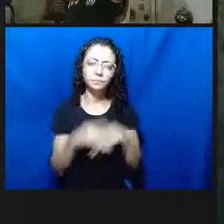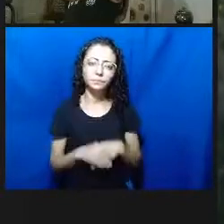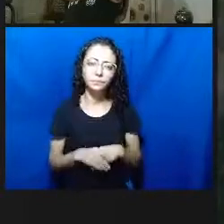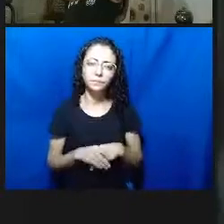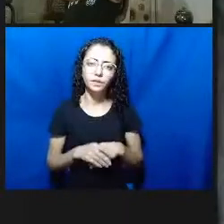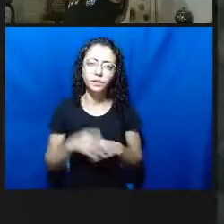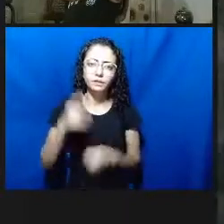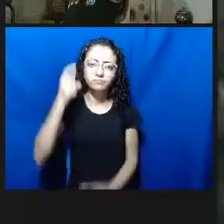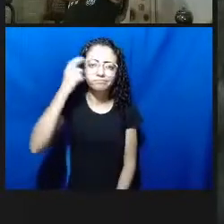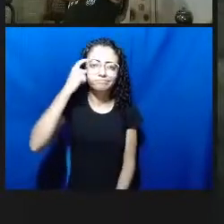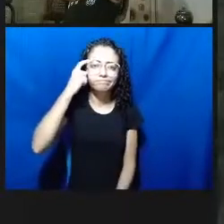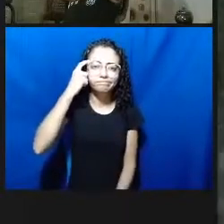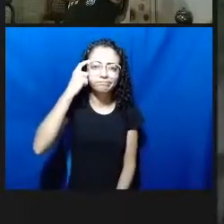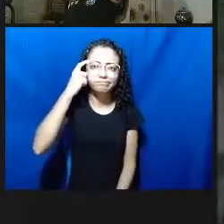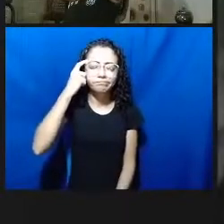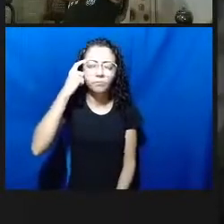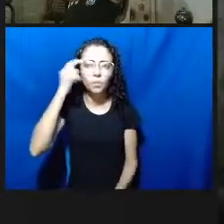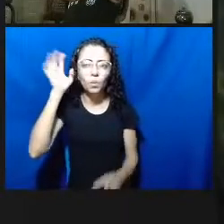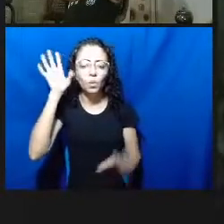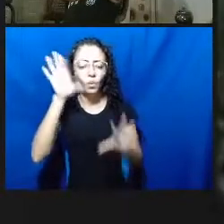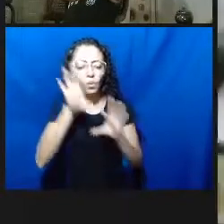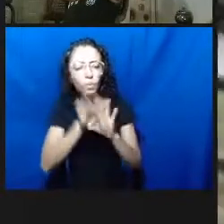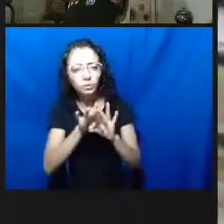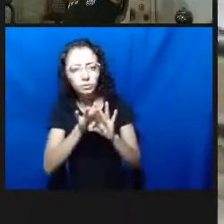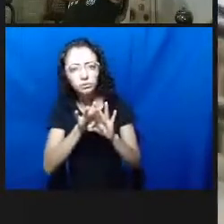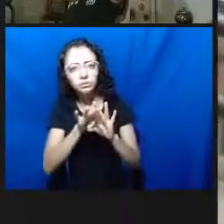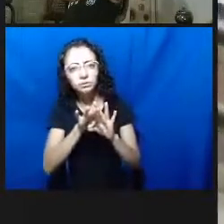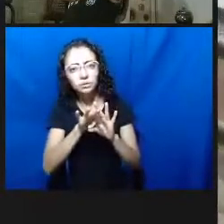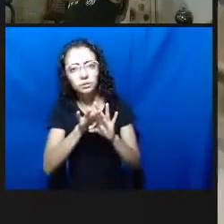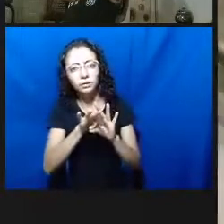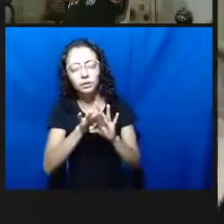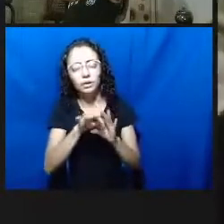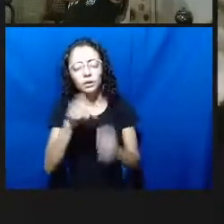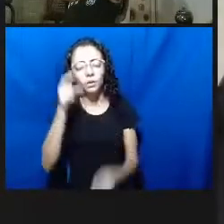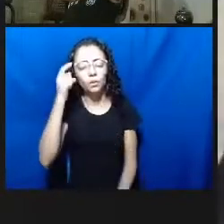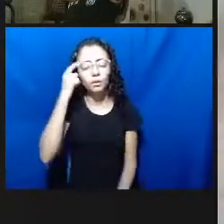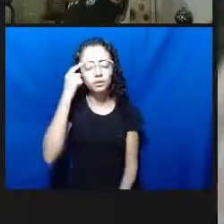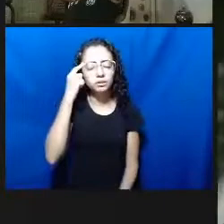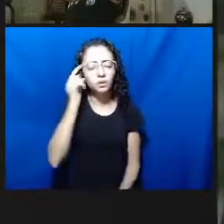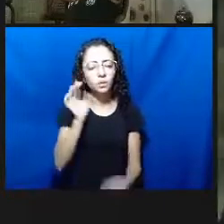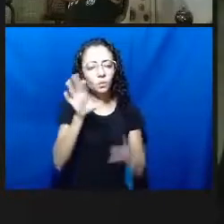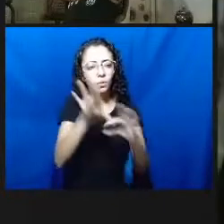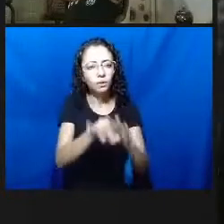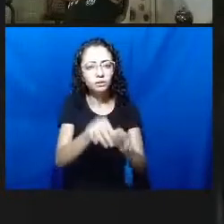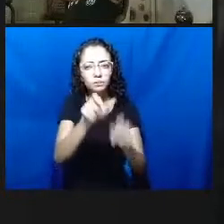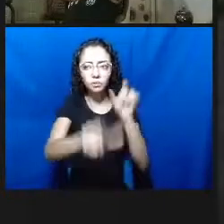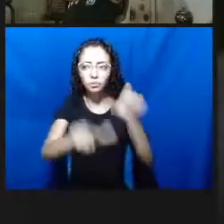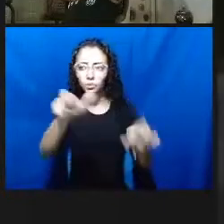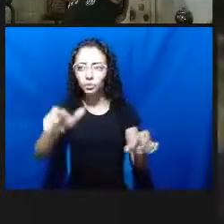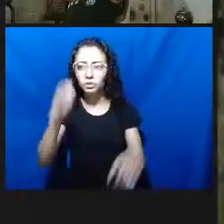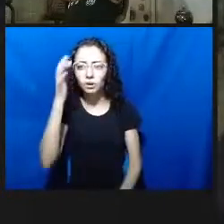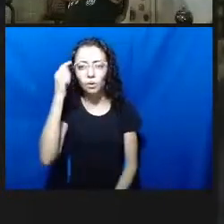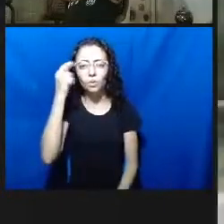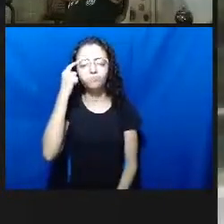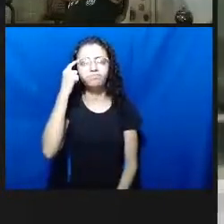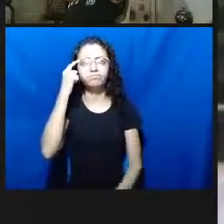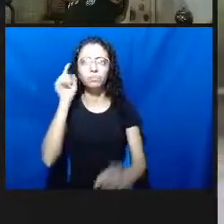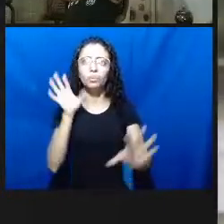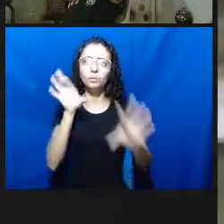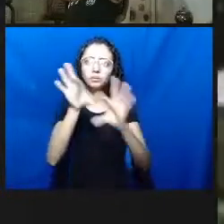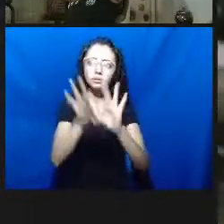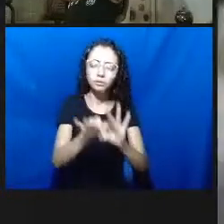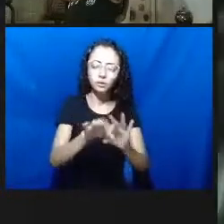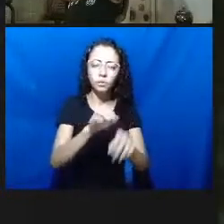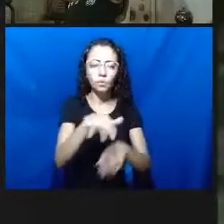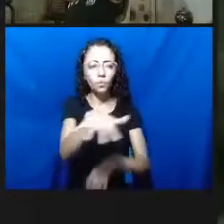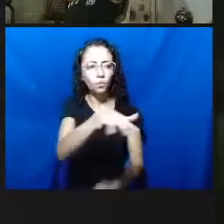pensar em conexão com os outros, pensar em conexão com o ambiente, mostra uma maneira